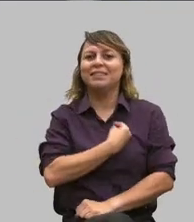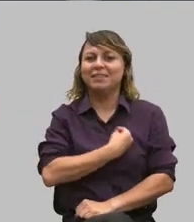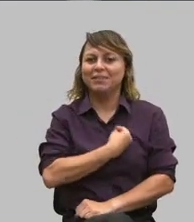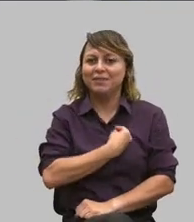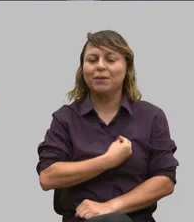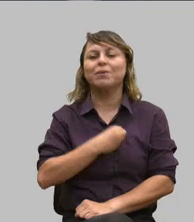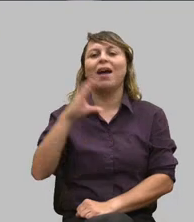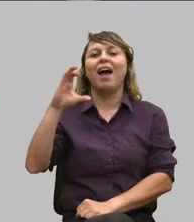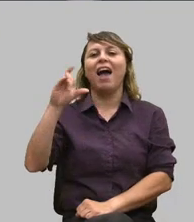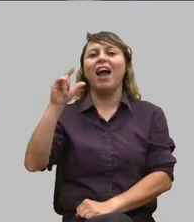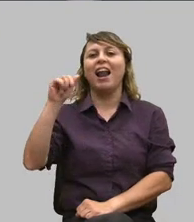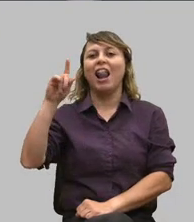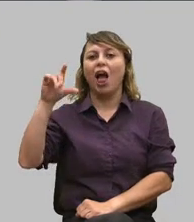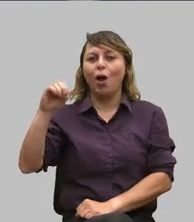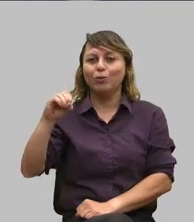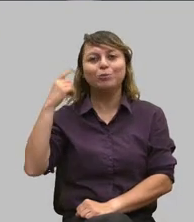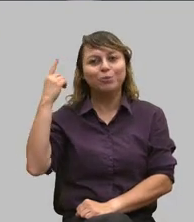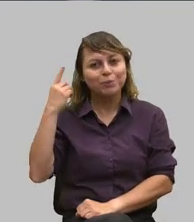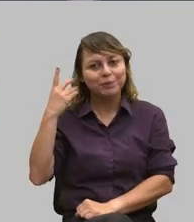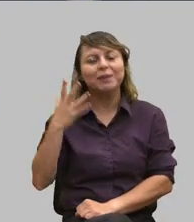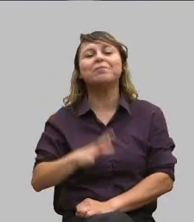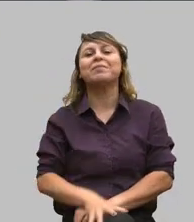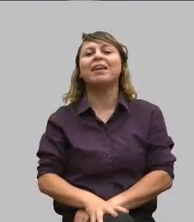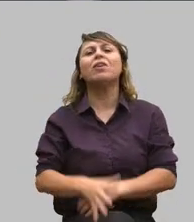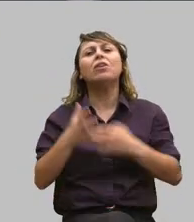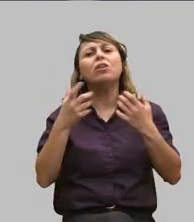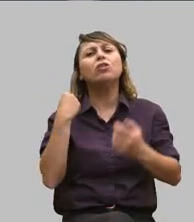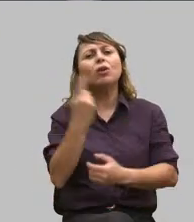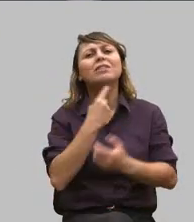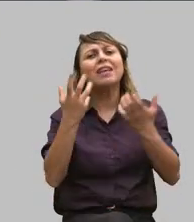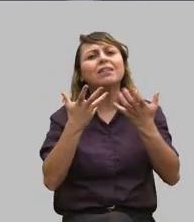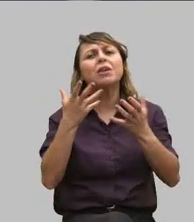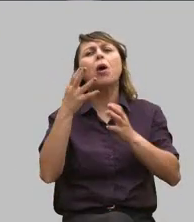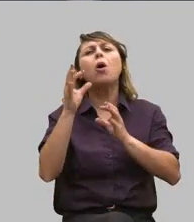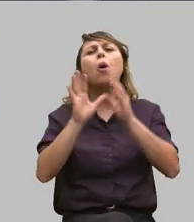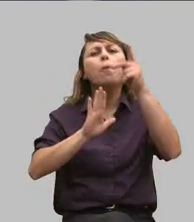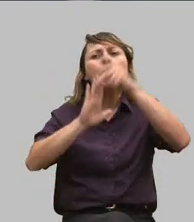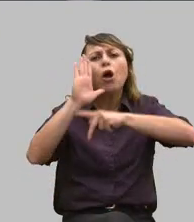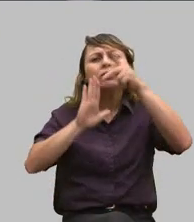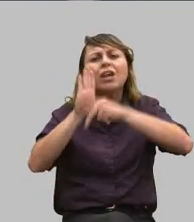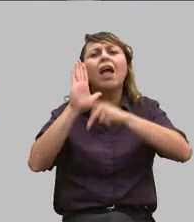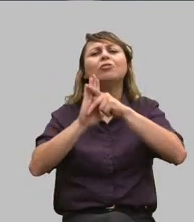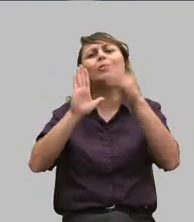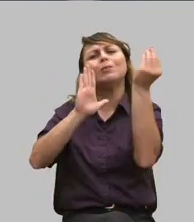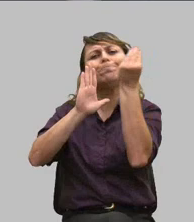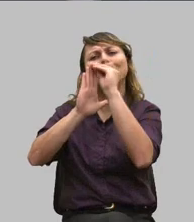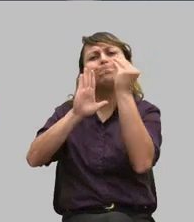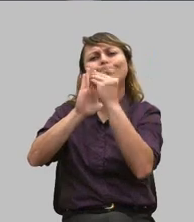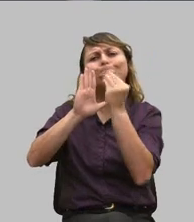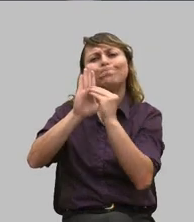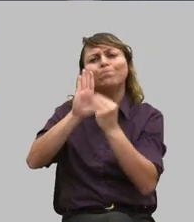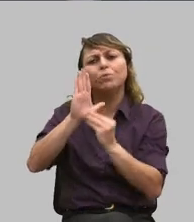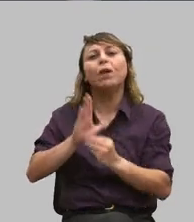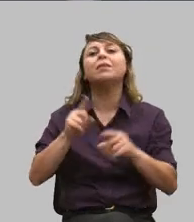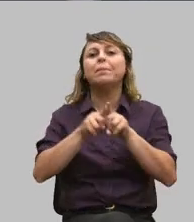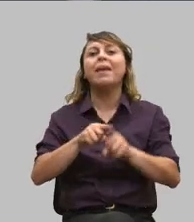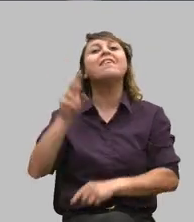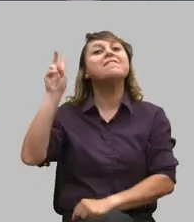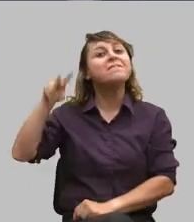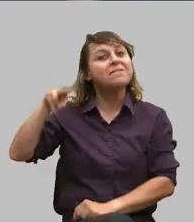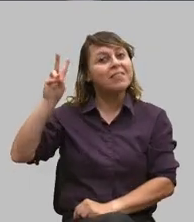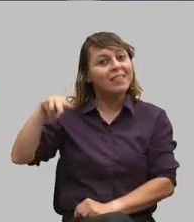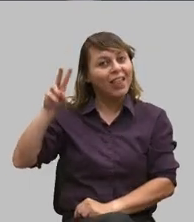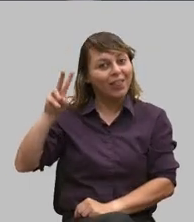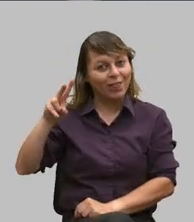Cláudio que nós queremos que esse projeto seja implantado quanto antes em Venda Nova né